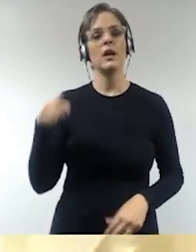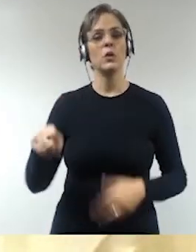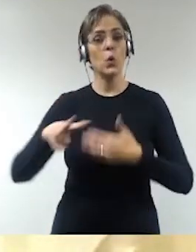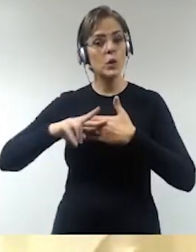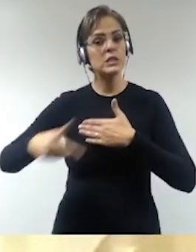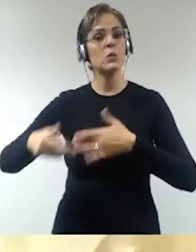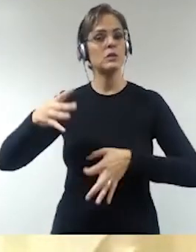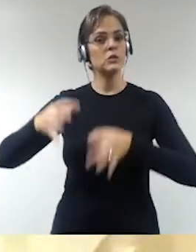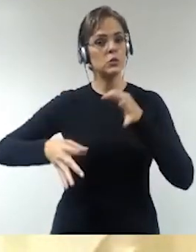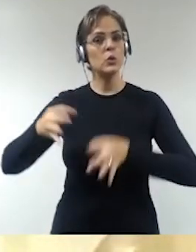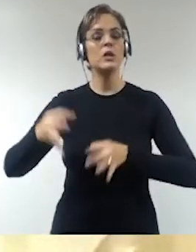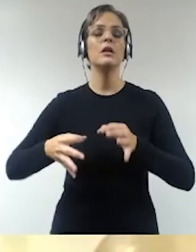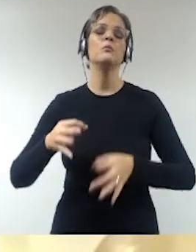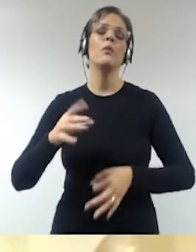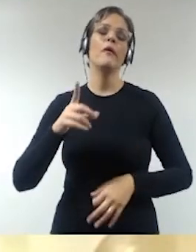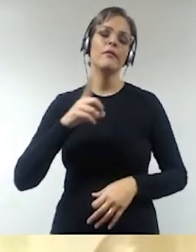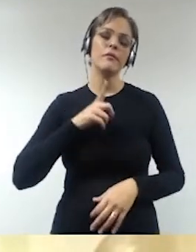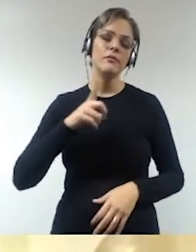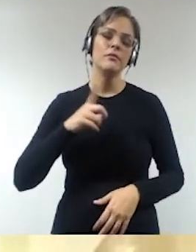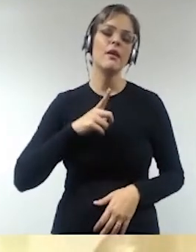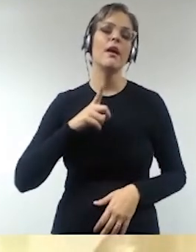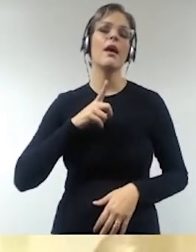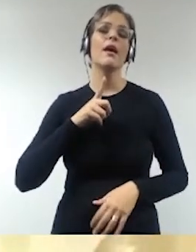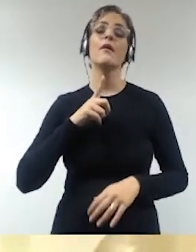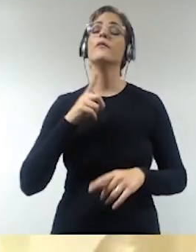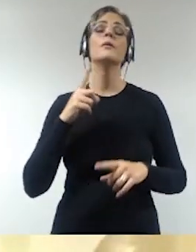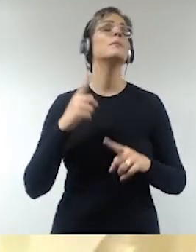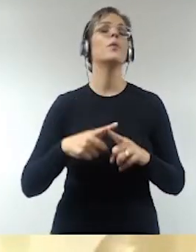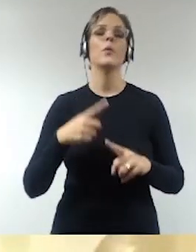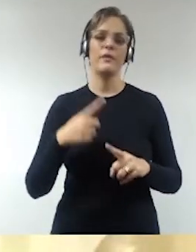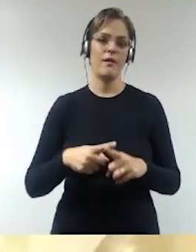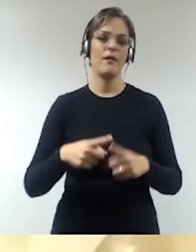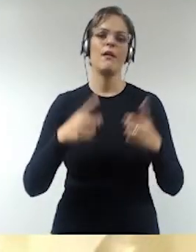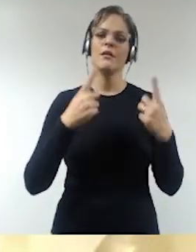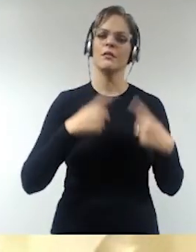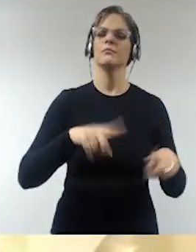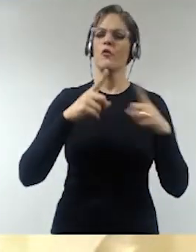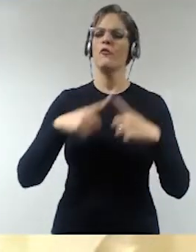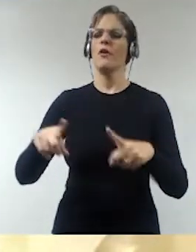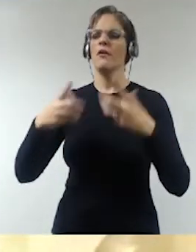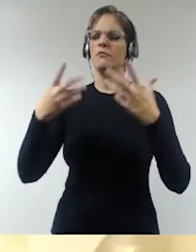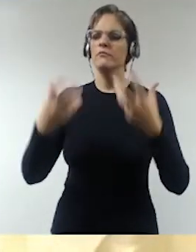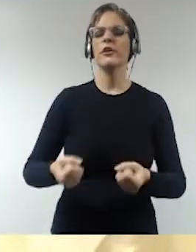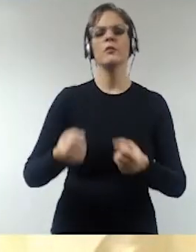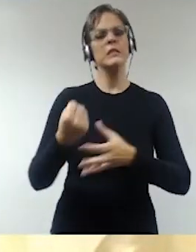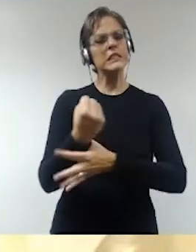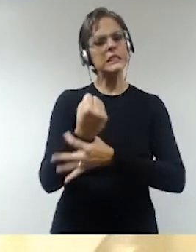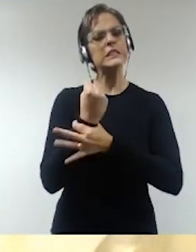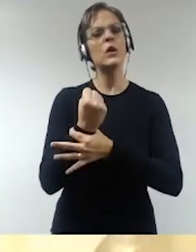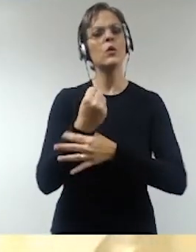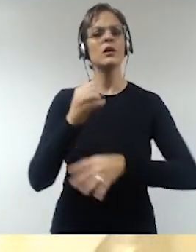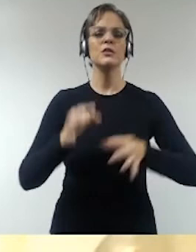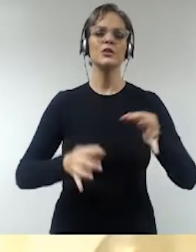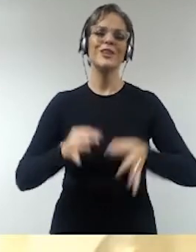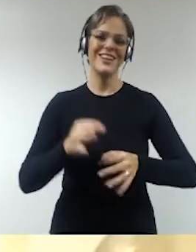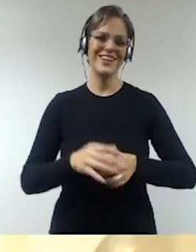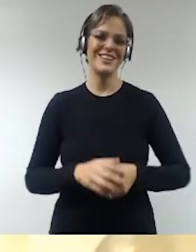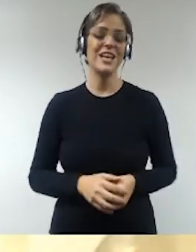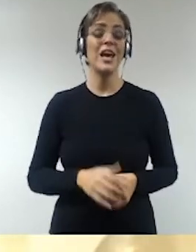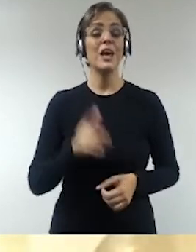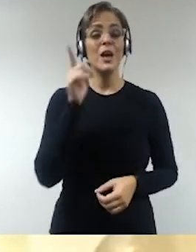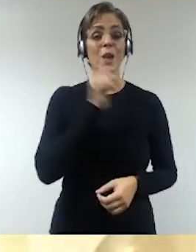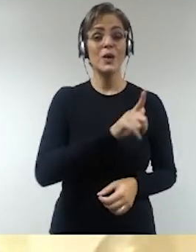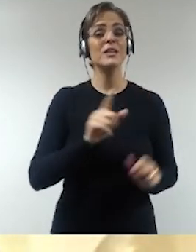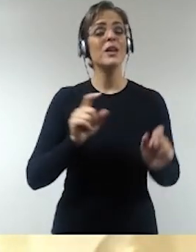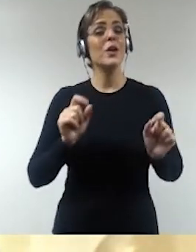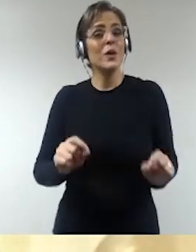consequencialismo jurídico veio justamente para promover o valor da segurança jurídica e para trazer, digamos assim, um estado